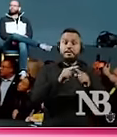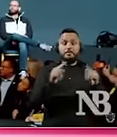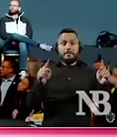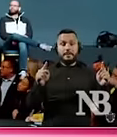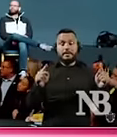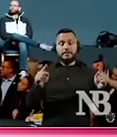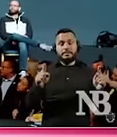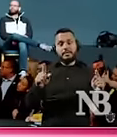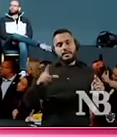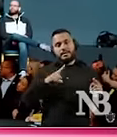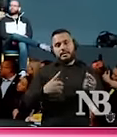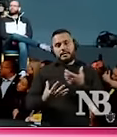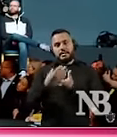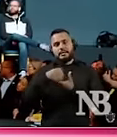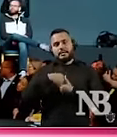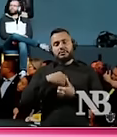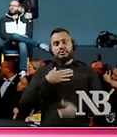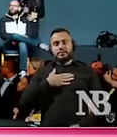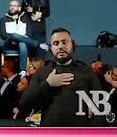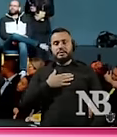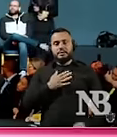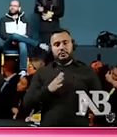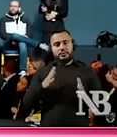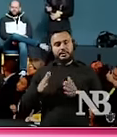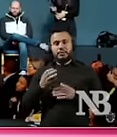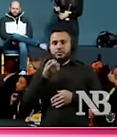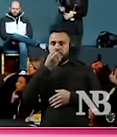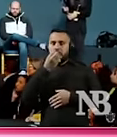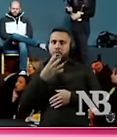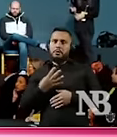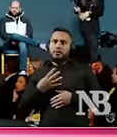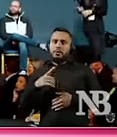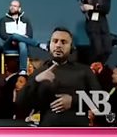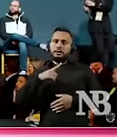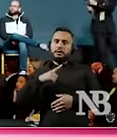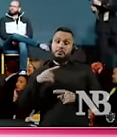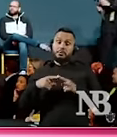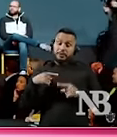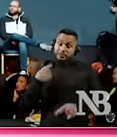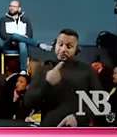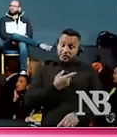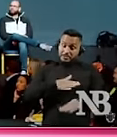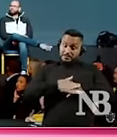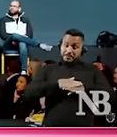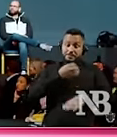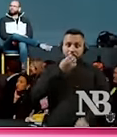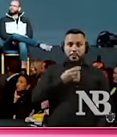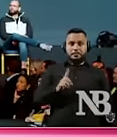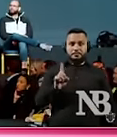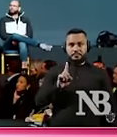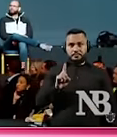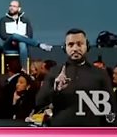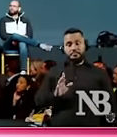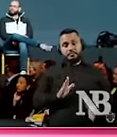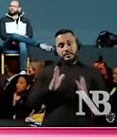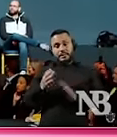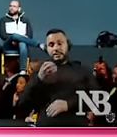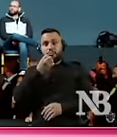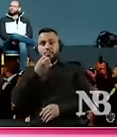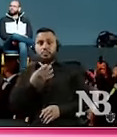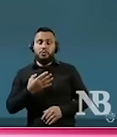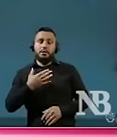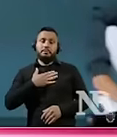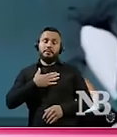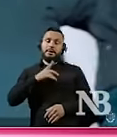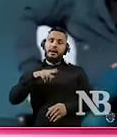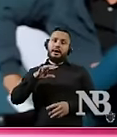mim, que na verdade é a parte boa que eu tenho, porque nós não somos bons. Eu acredito que a parte boa em mim, você acreditando ou não,